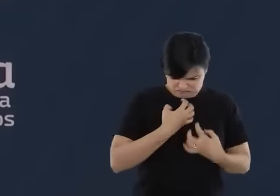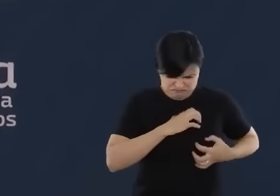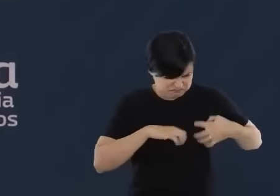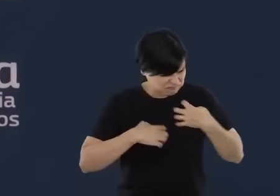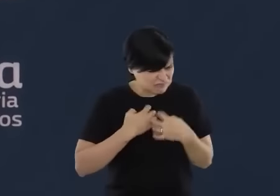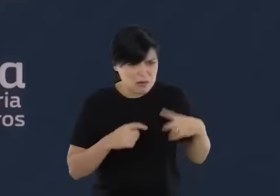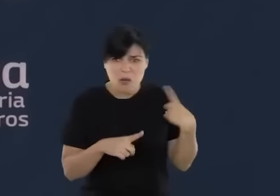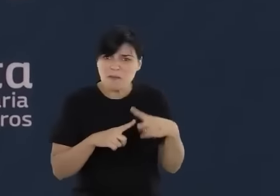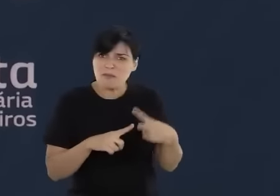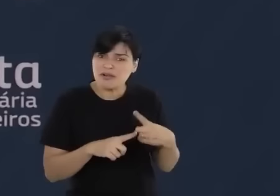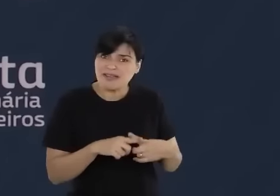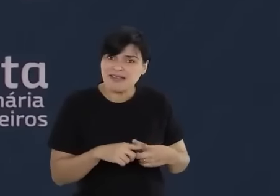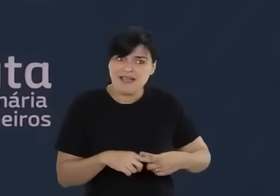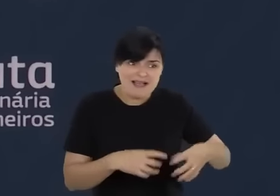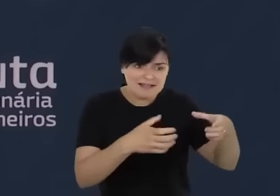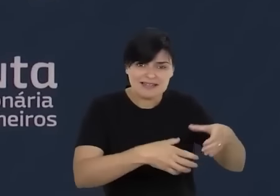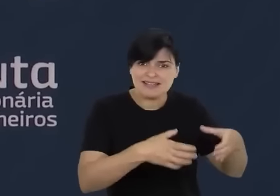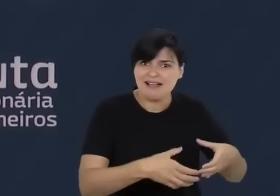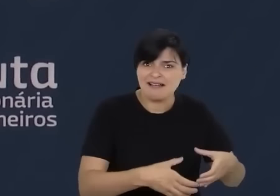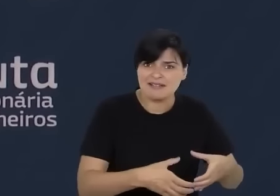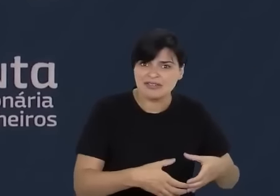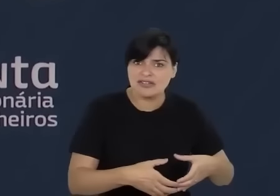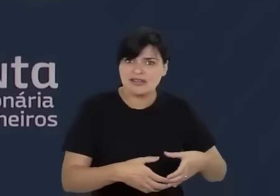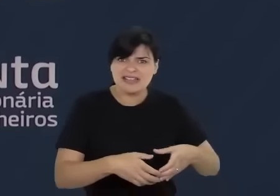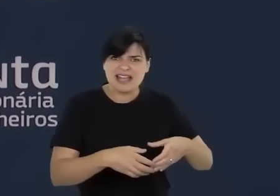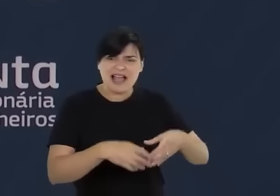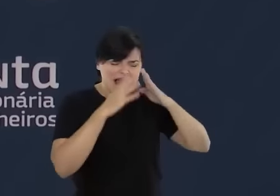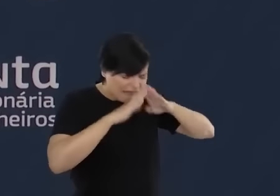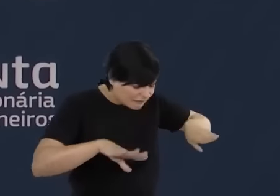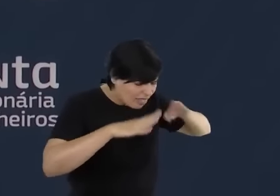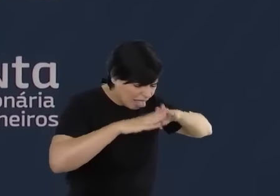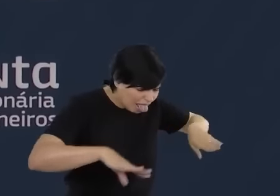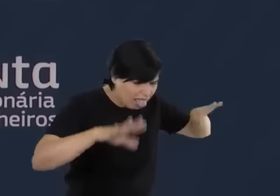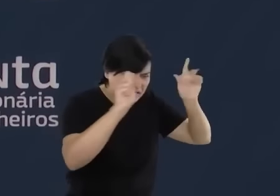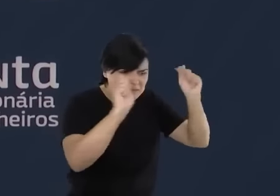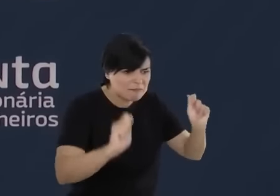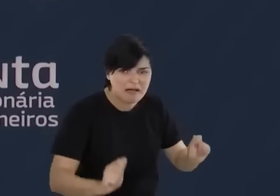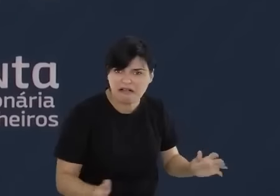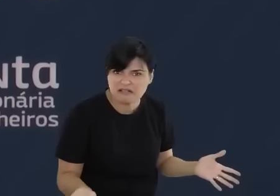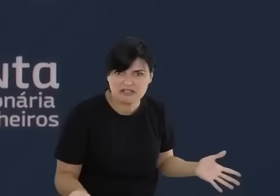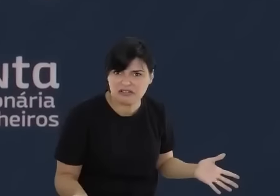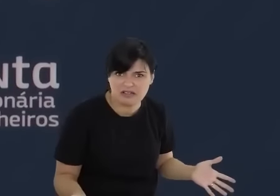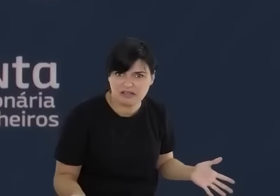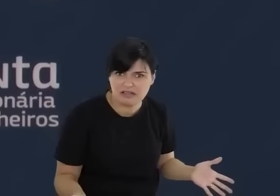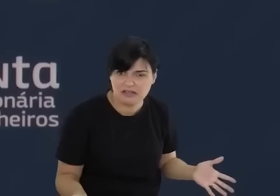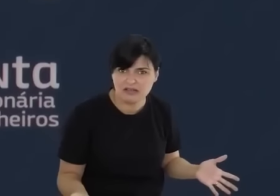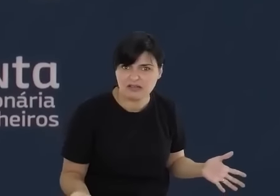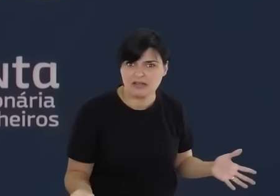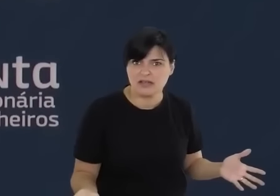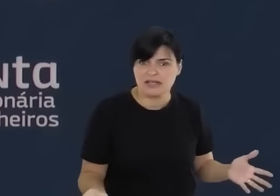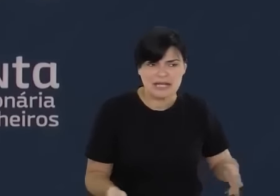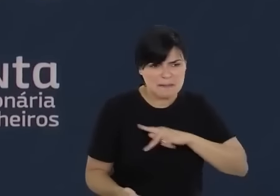porque na cidade mais culta do planeta no maior centro do Saber humano o apóstolo Paulo encontra mais